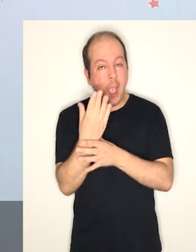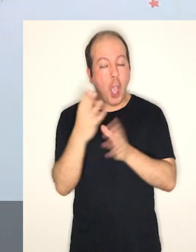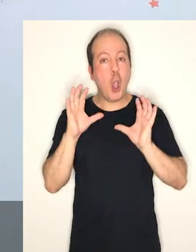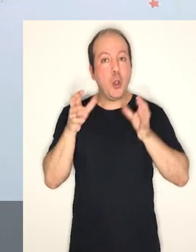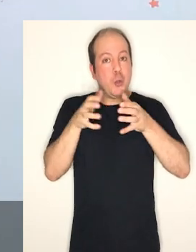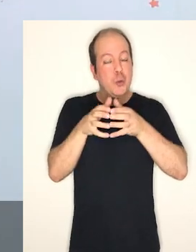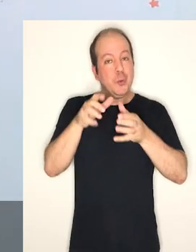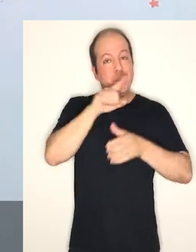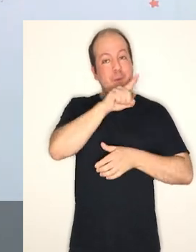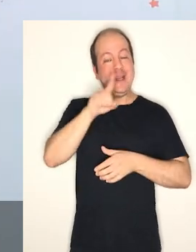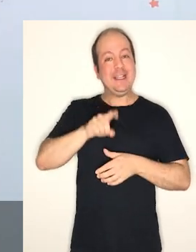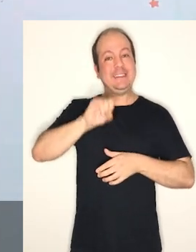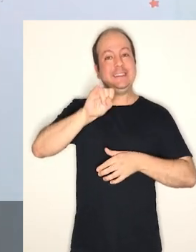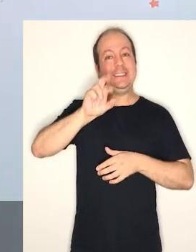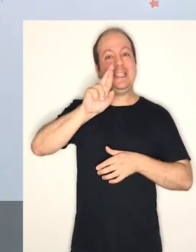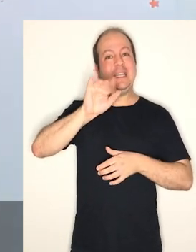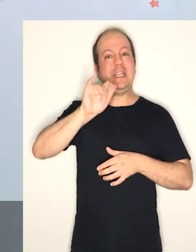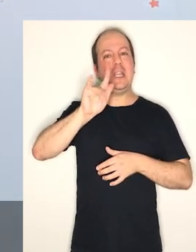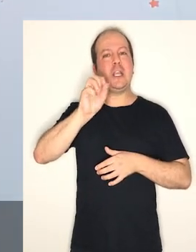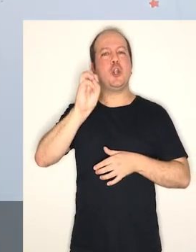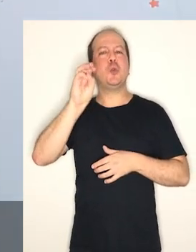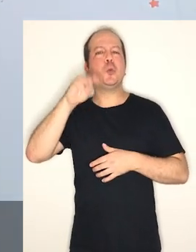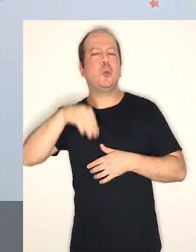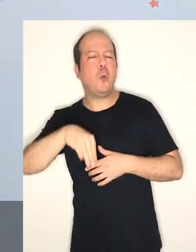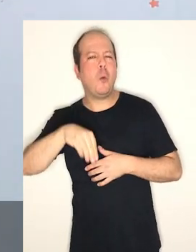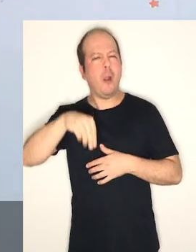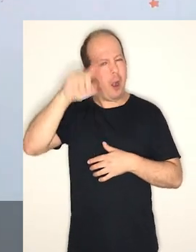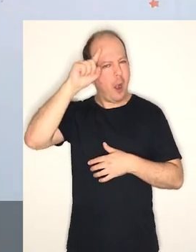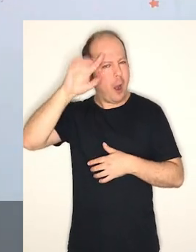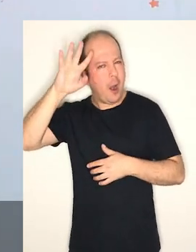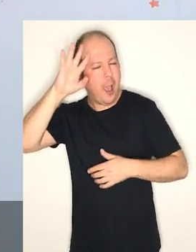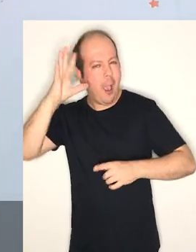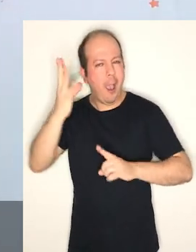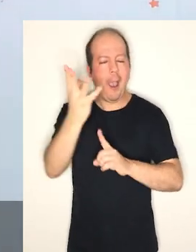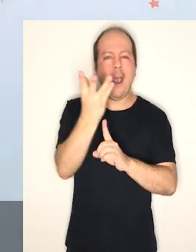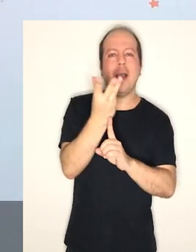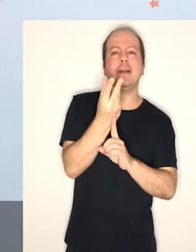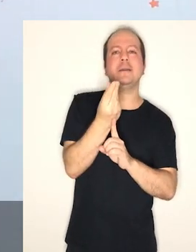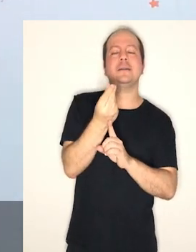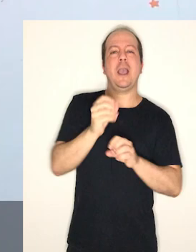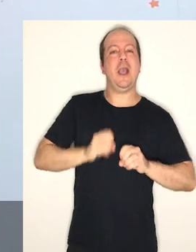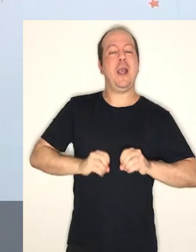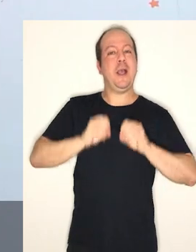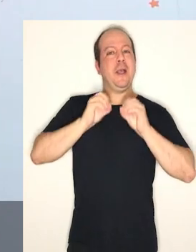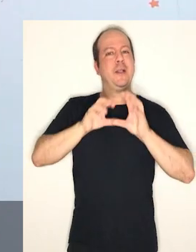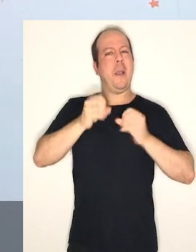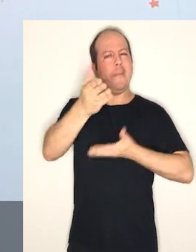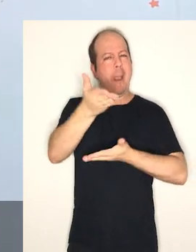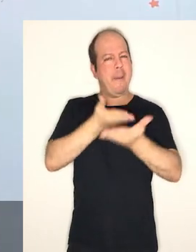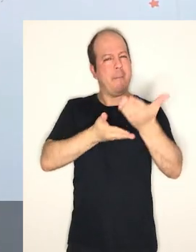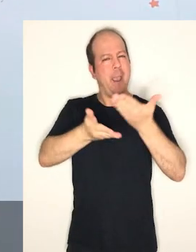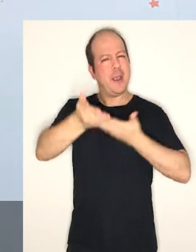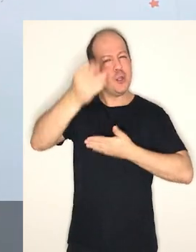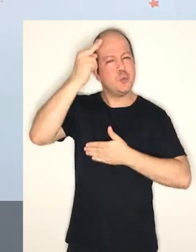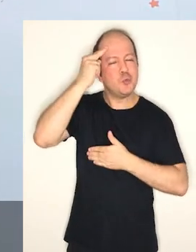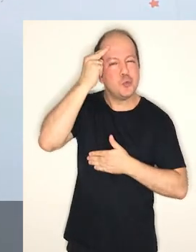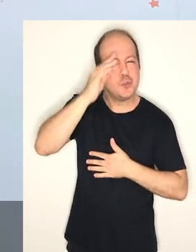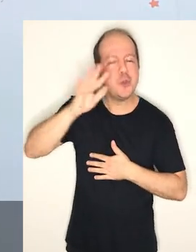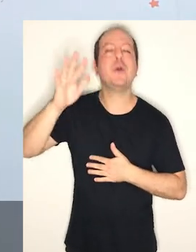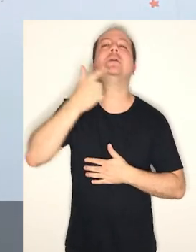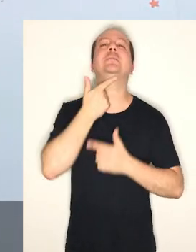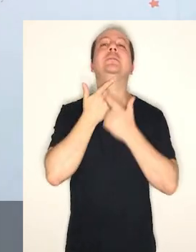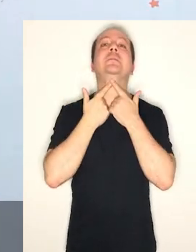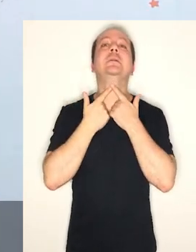Zirigidu. Entre reflexões sobre arte, educação, partilhando sonhos